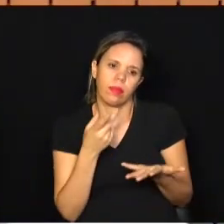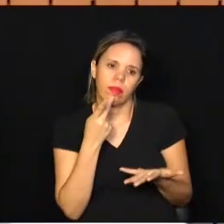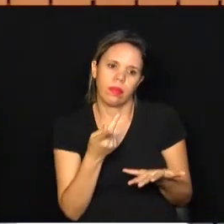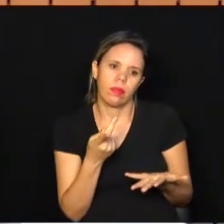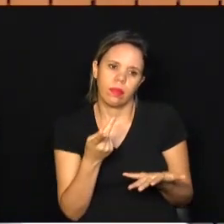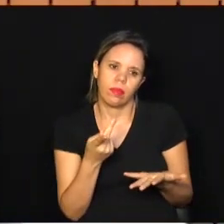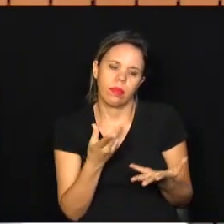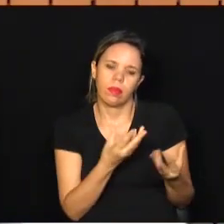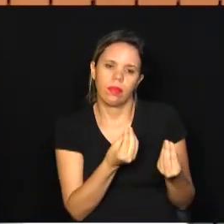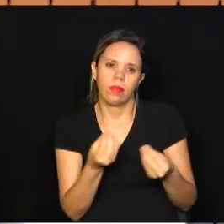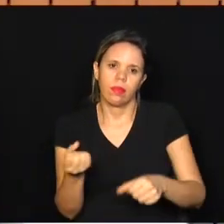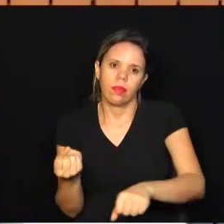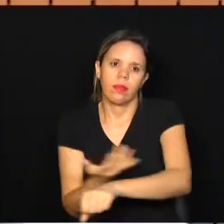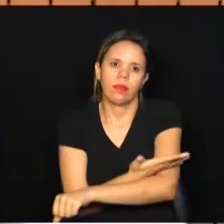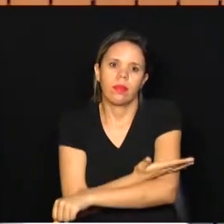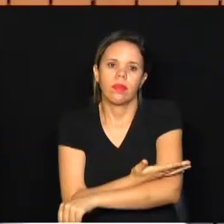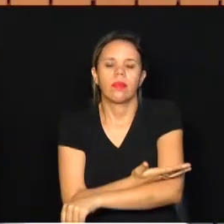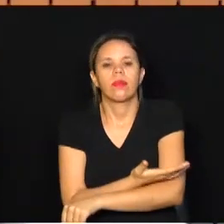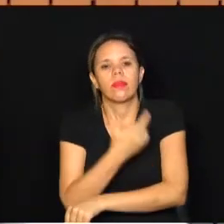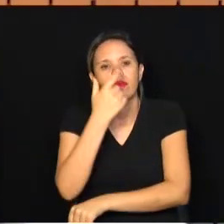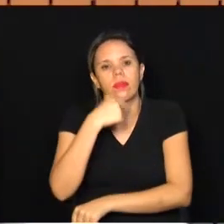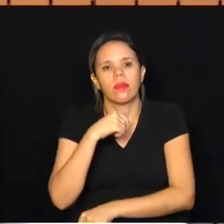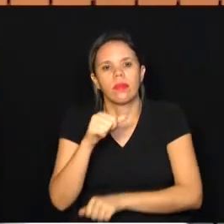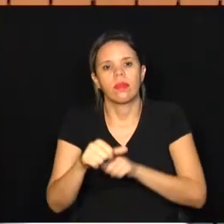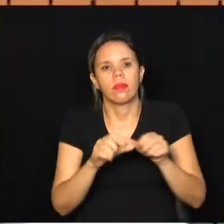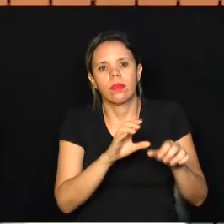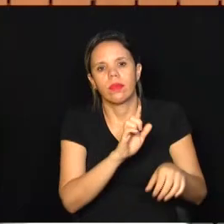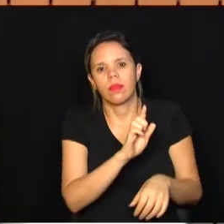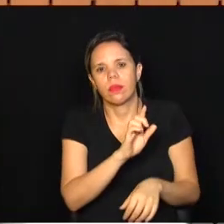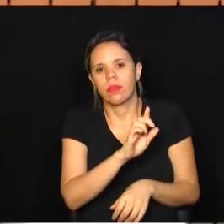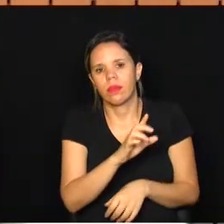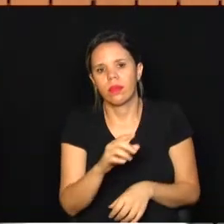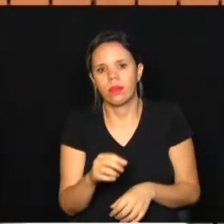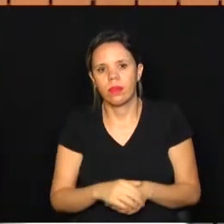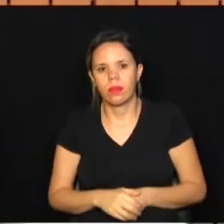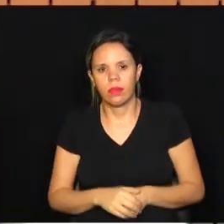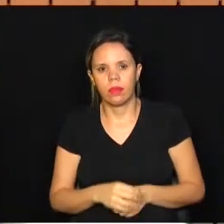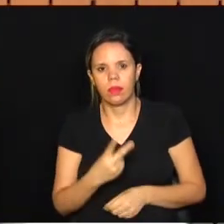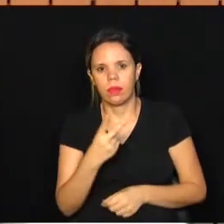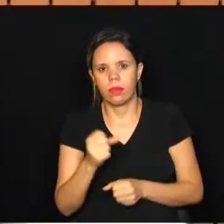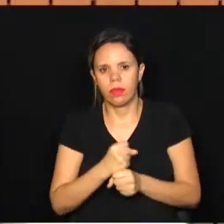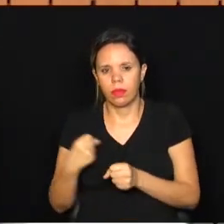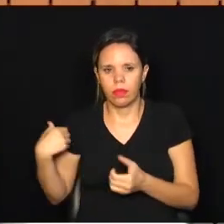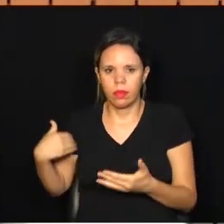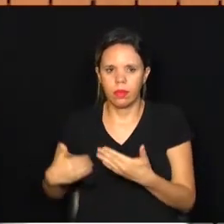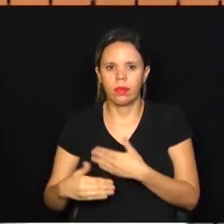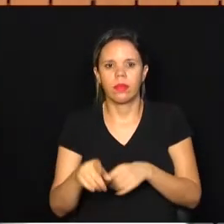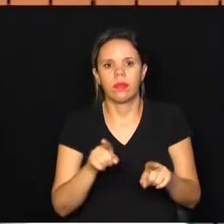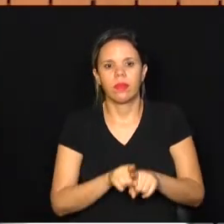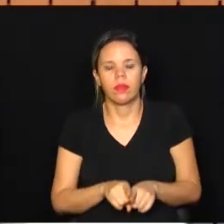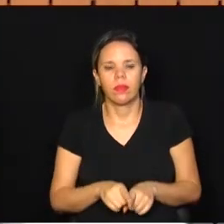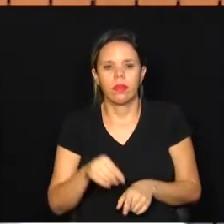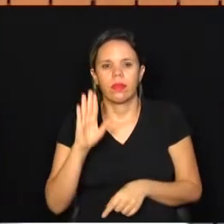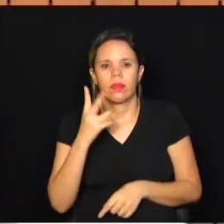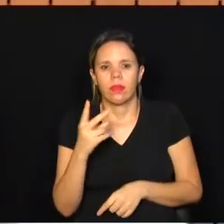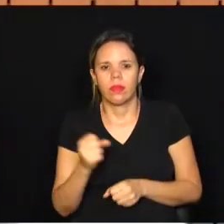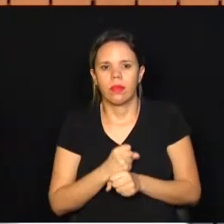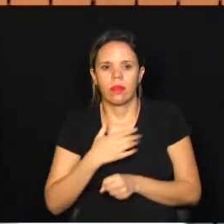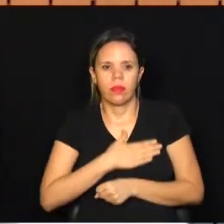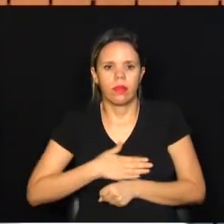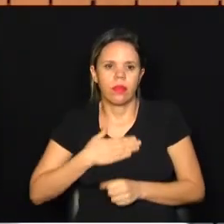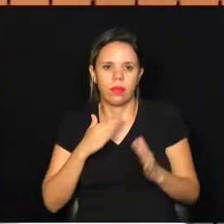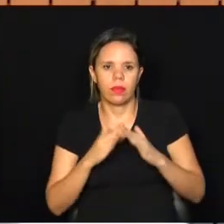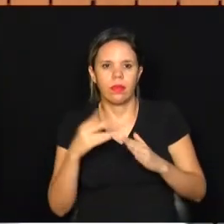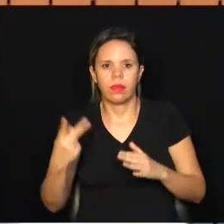com muita emoção, eu mudei para o Campo Grande já faz mais de 20 anos e gosto de